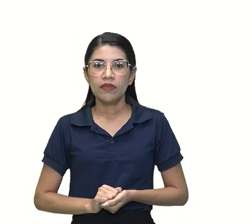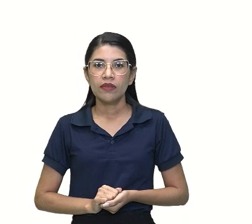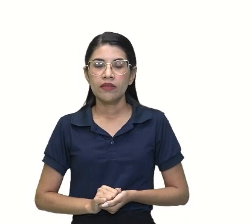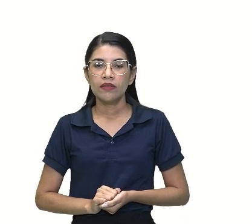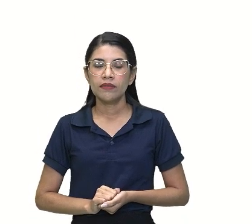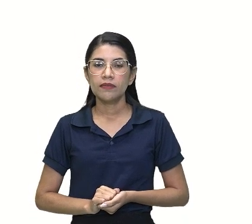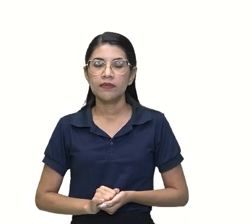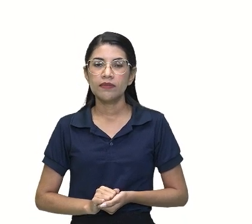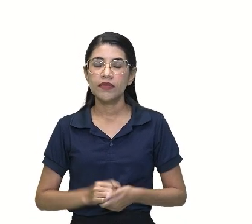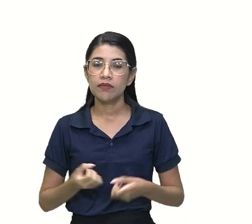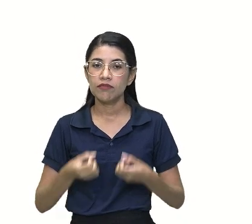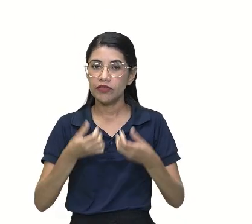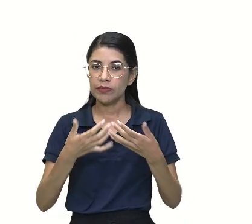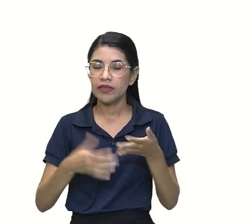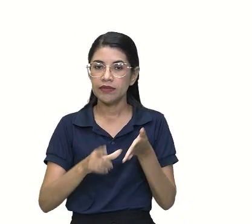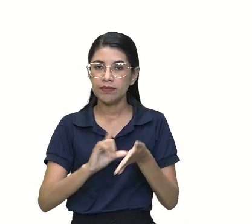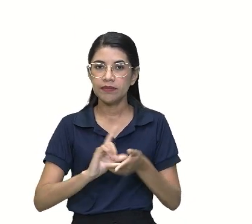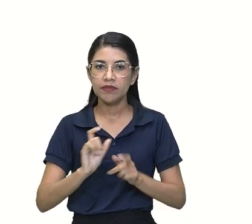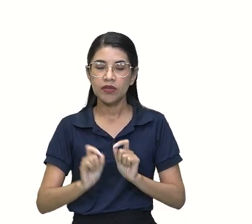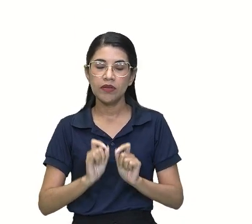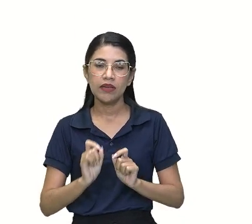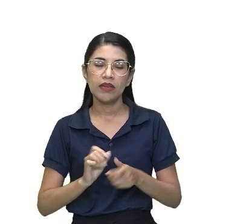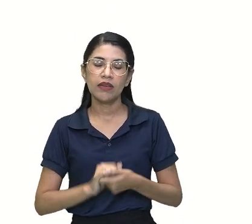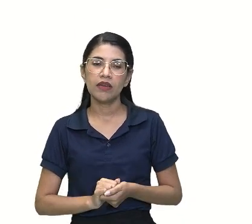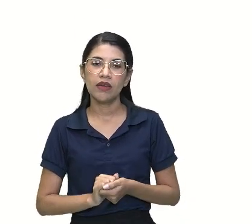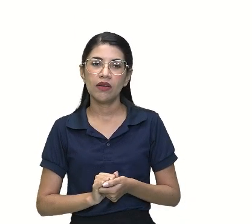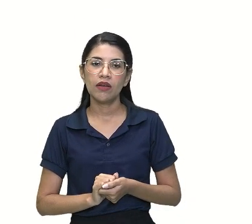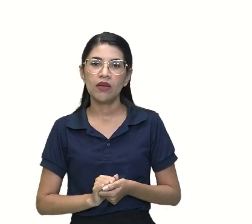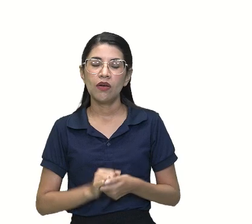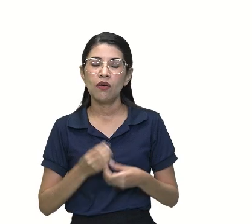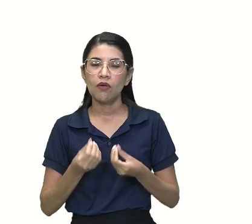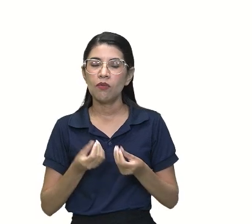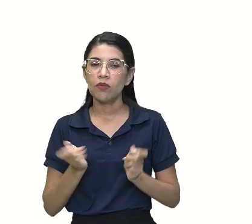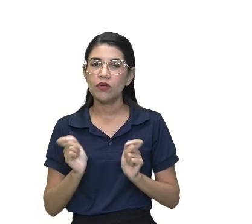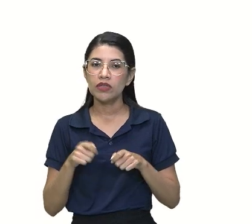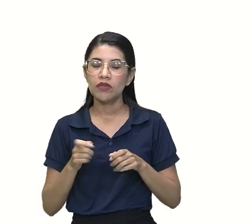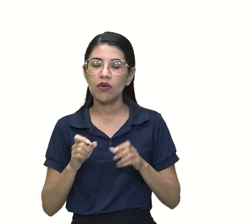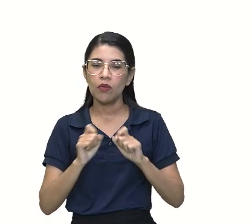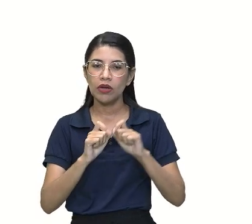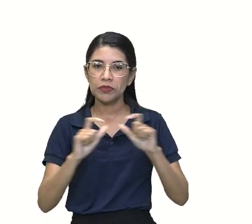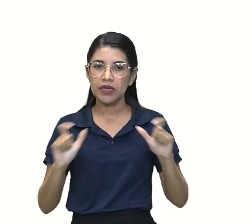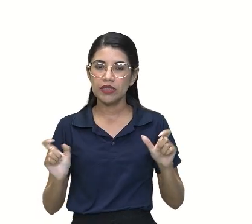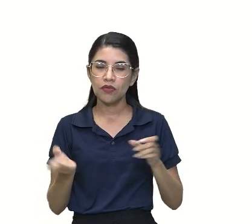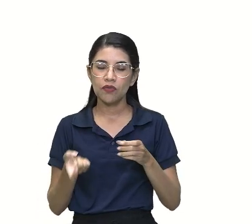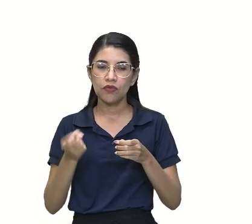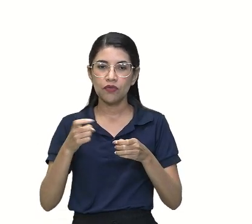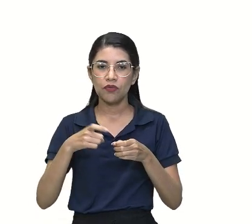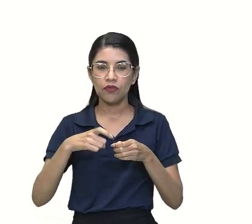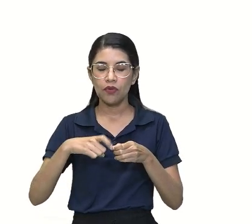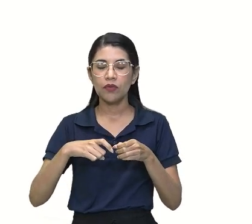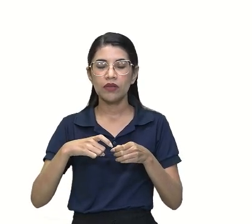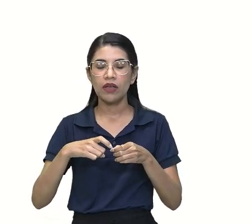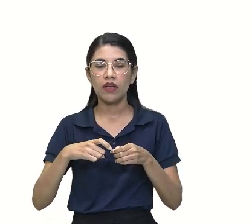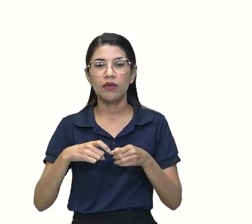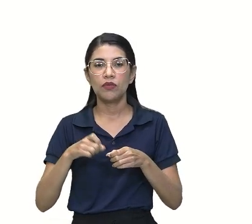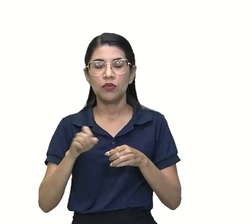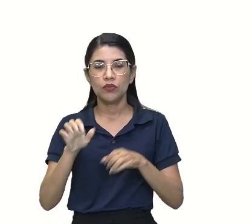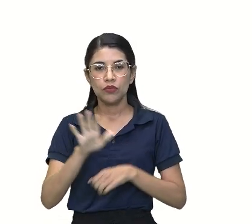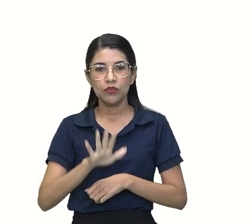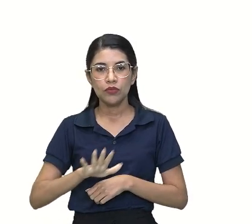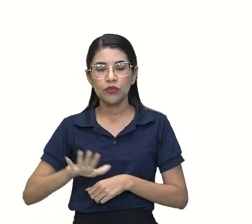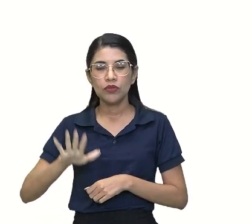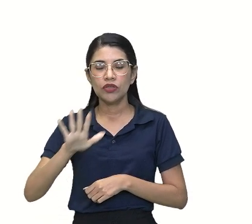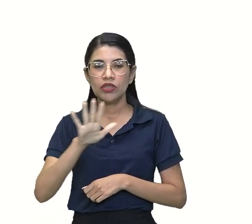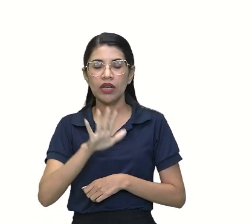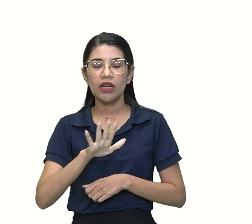Então, como eu falei, voltar a nossa expressão, a nossa equação da circunferência da maneira geral